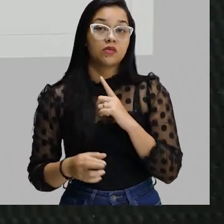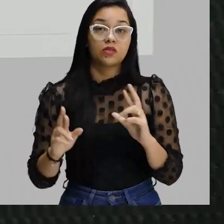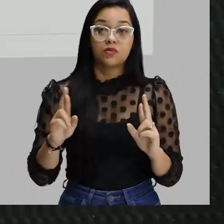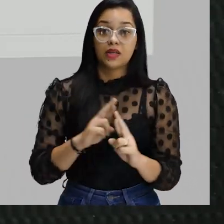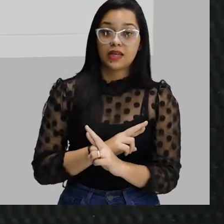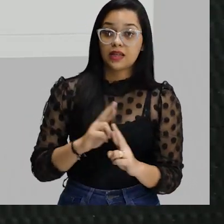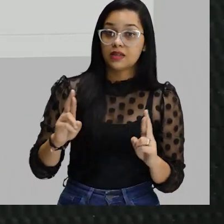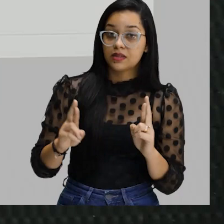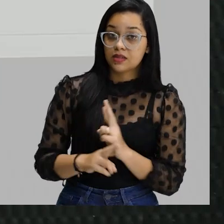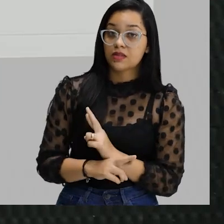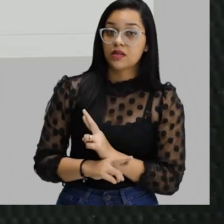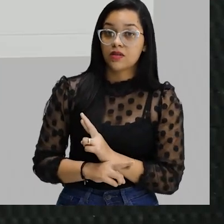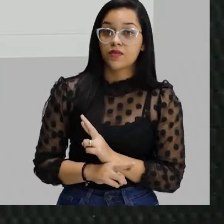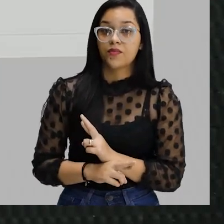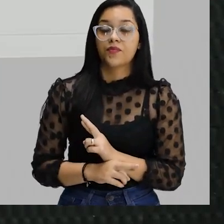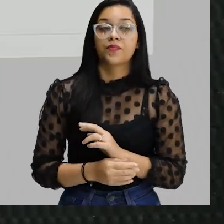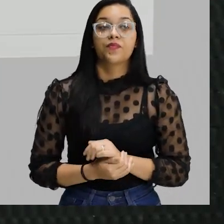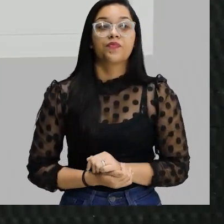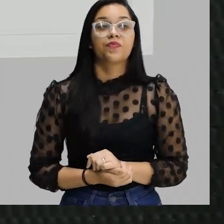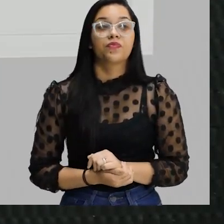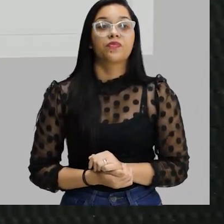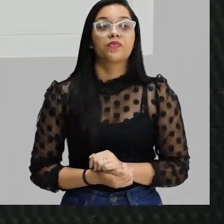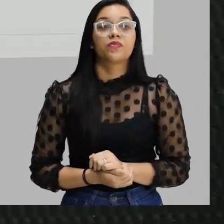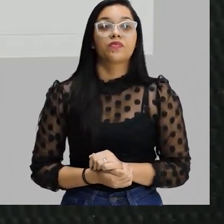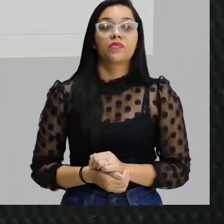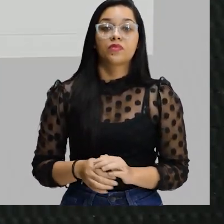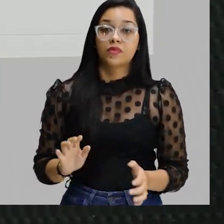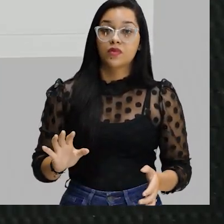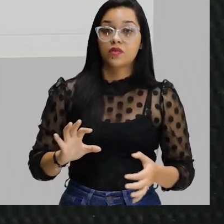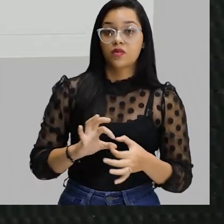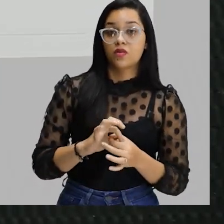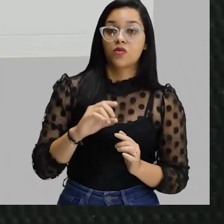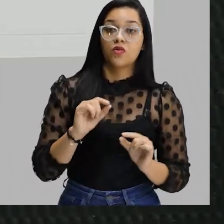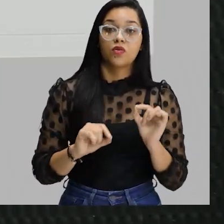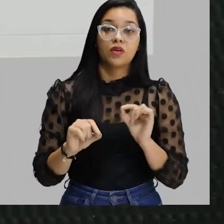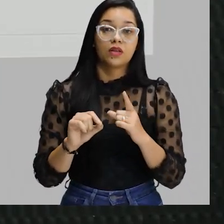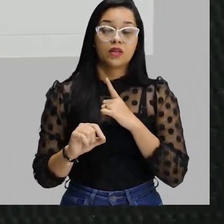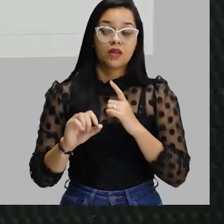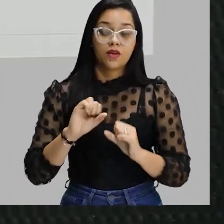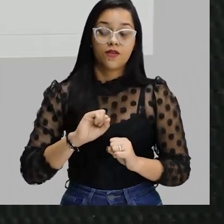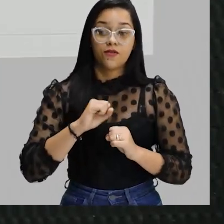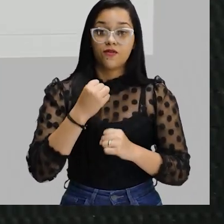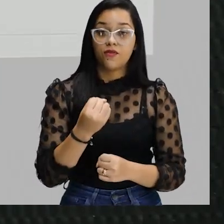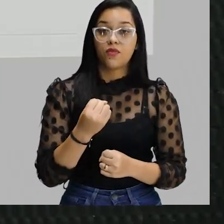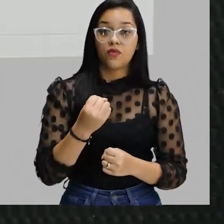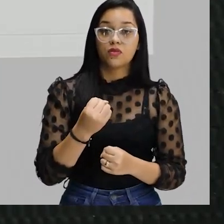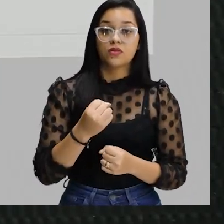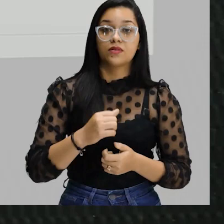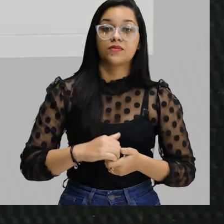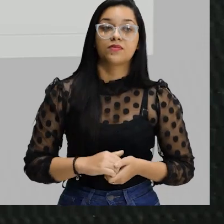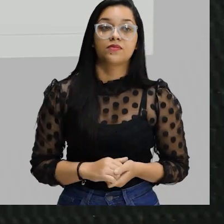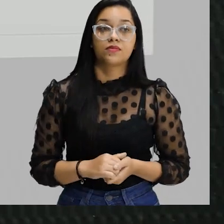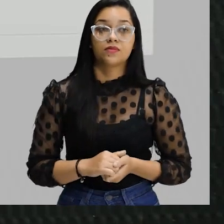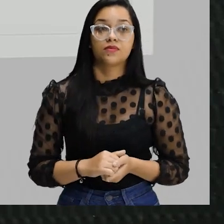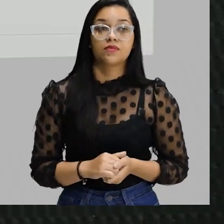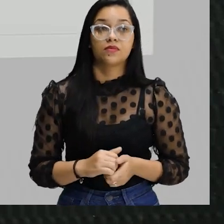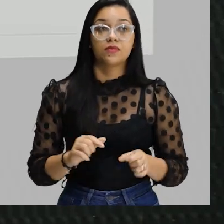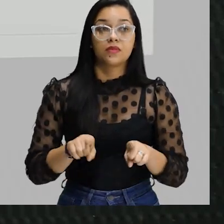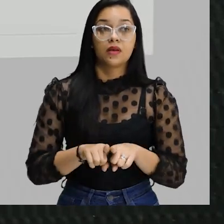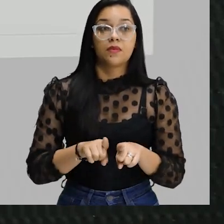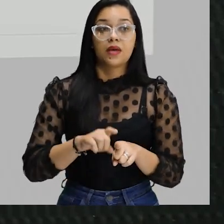relação, né, muito íntima entre força